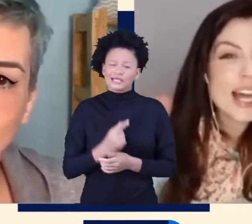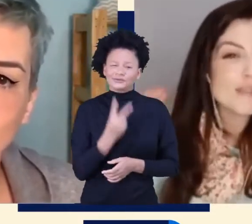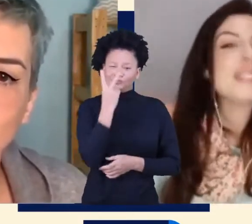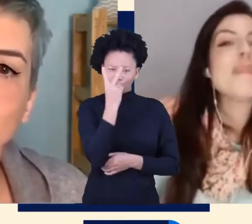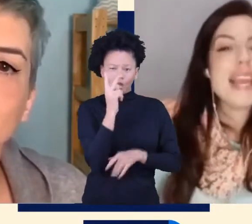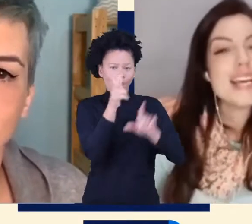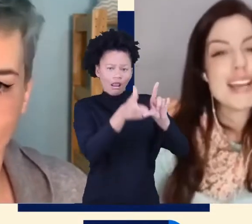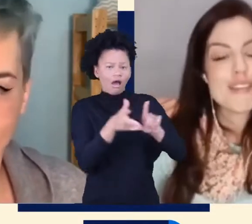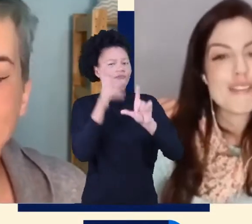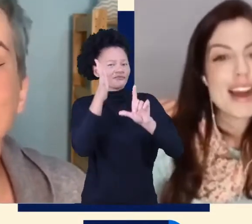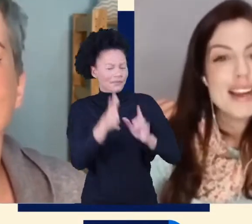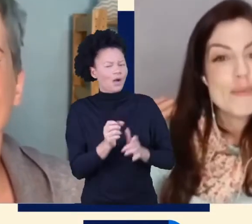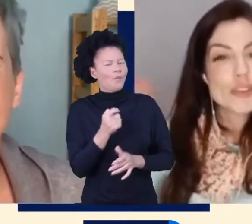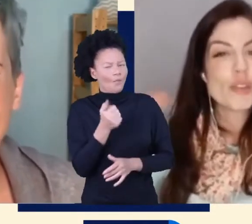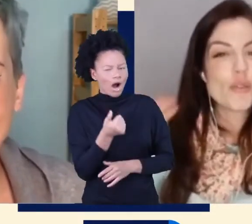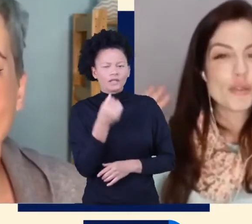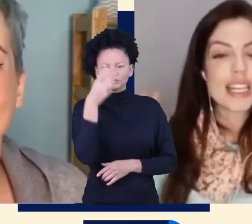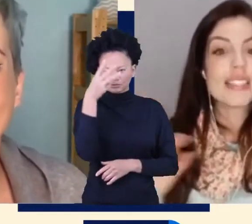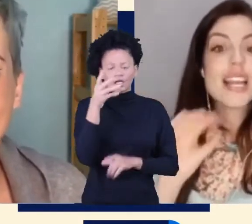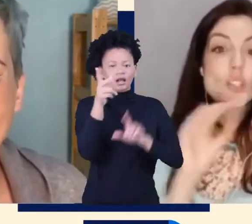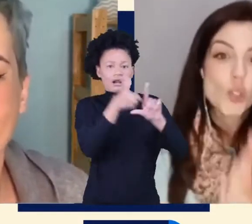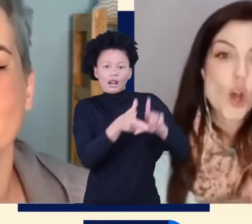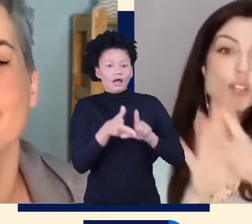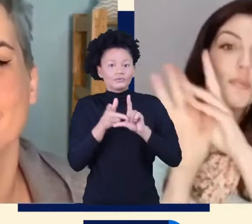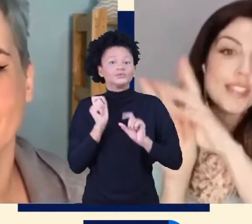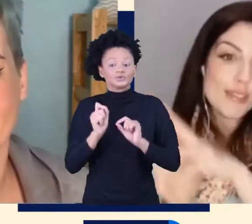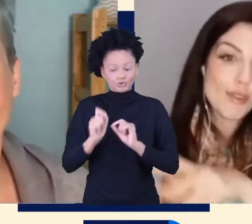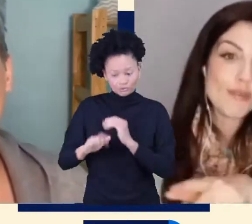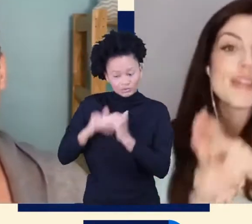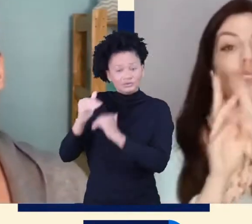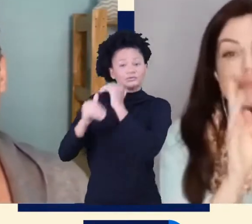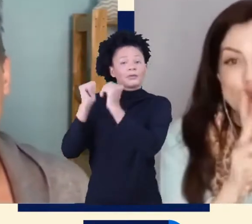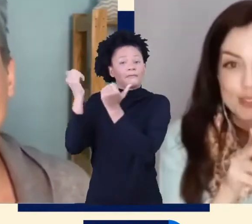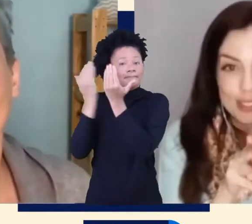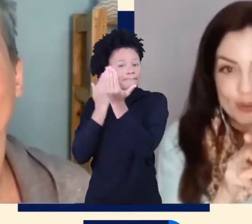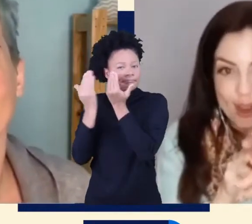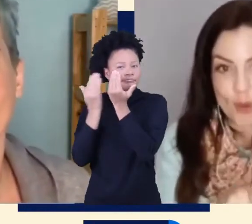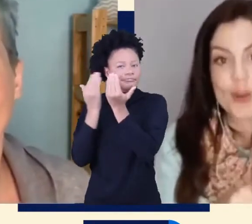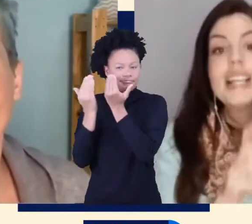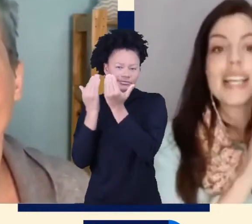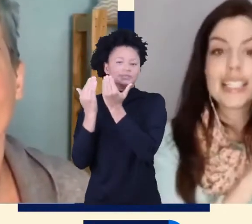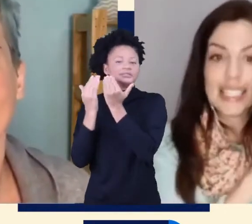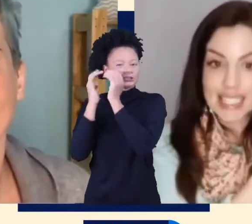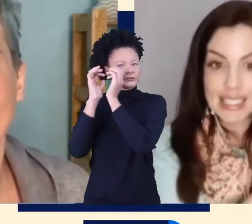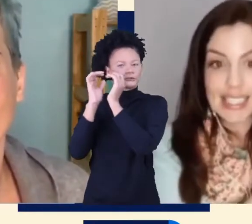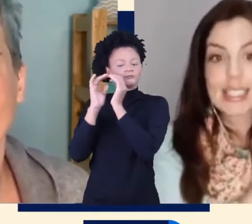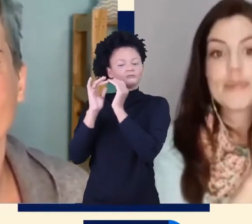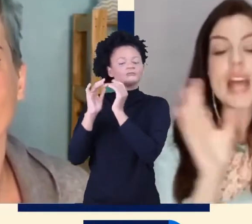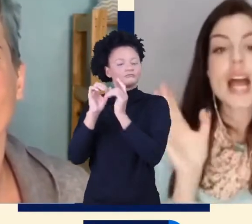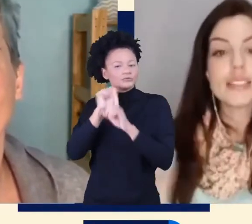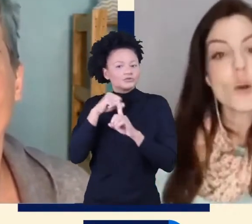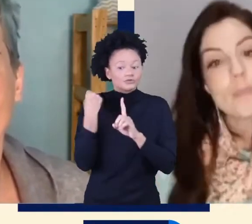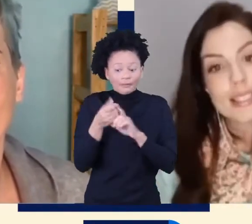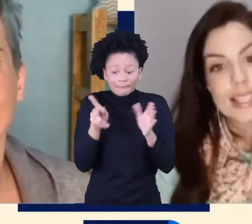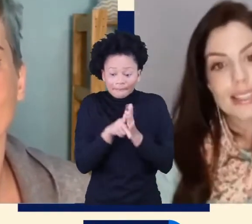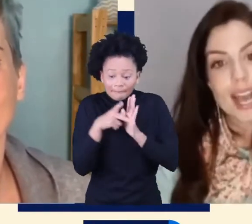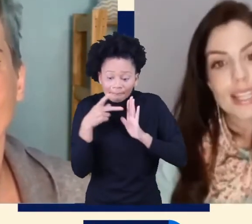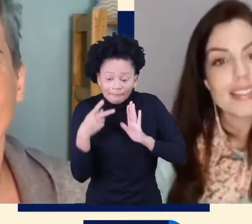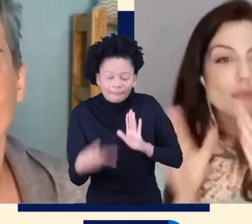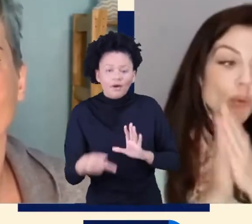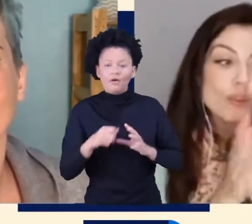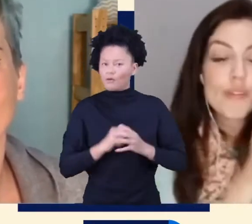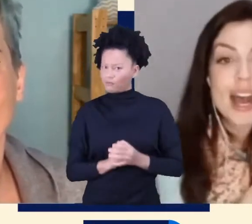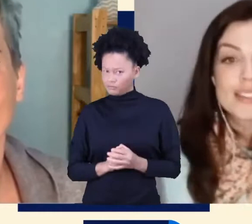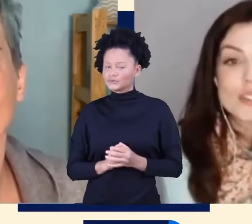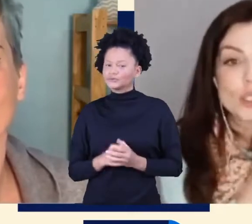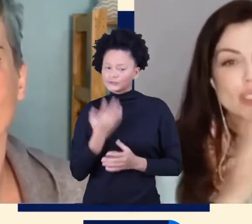umas 2 lives e meia, né, Fafá? Se não foram 3, só sobre o desenvolvimento psicossexual da criança, tá? Então passem lá que